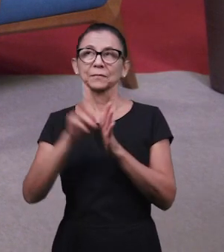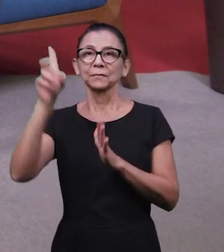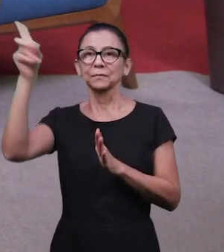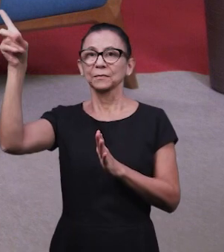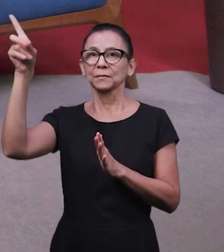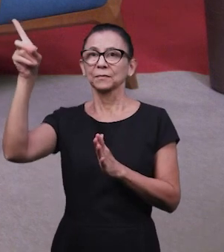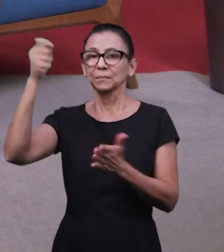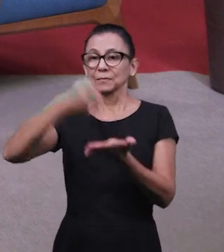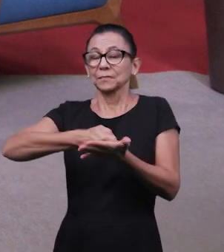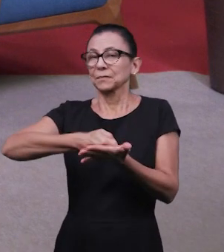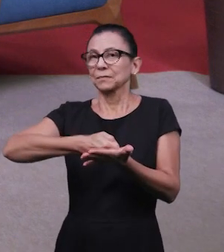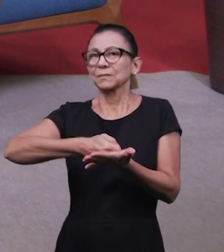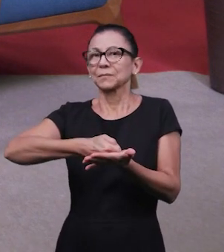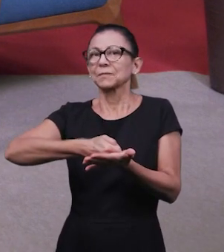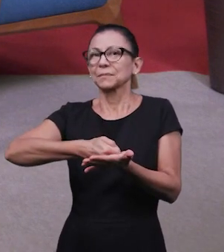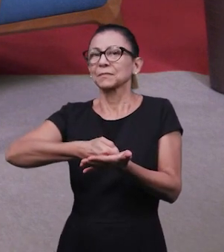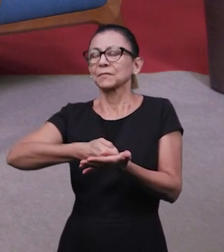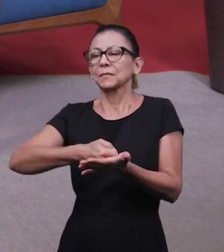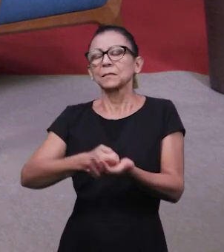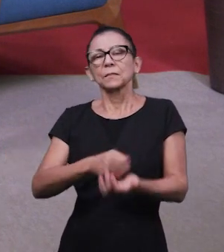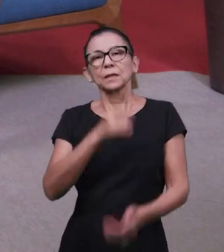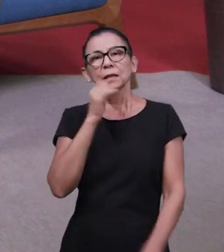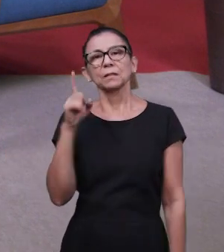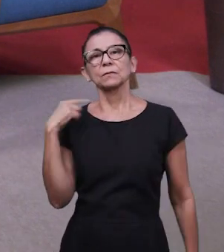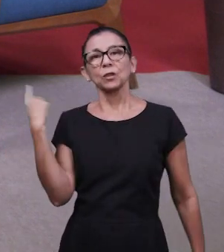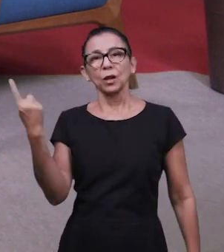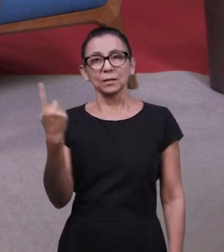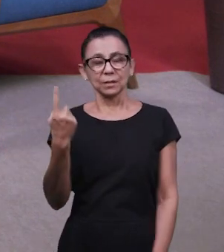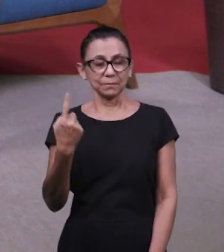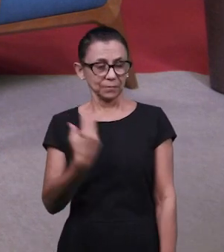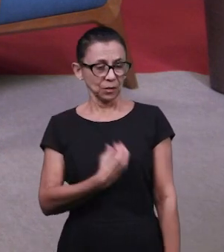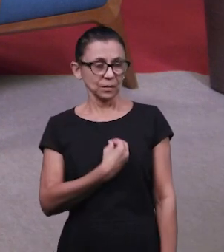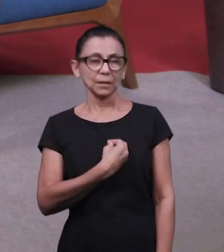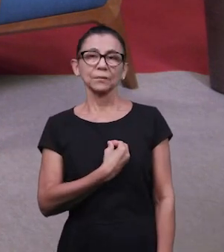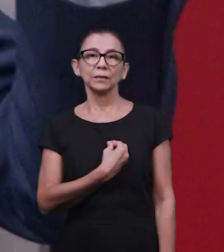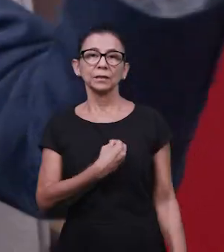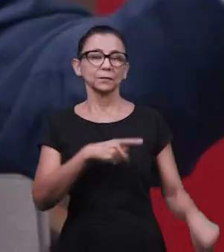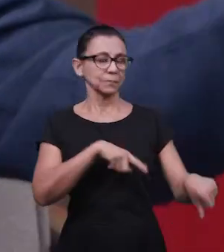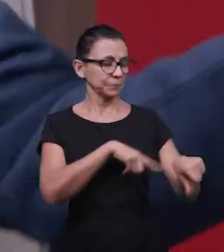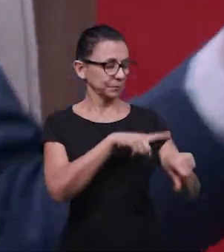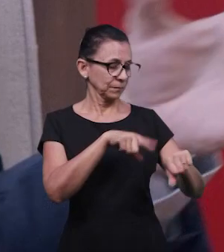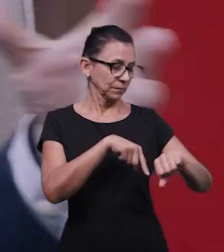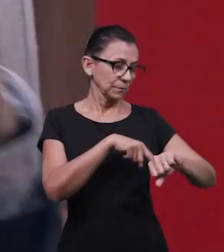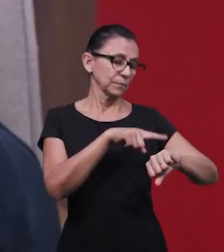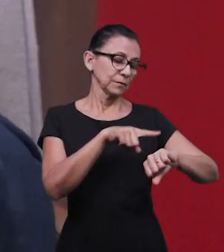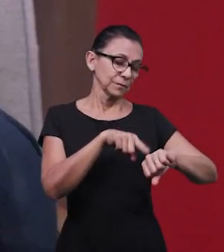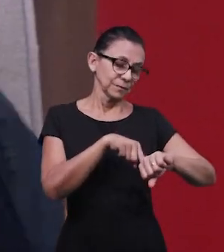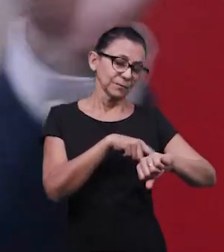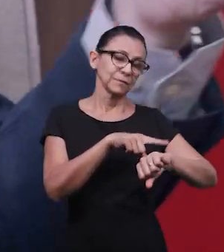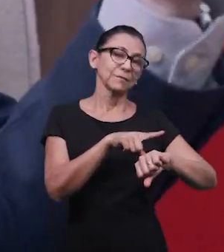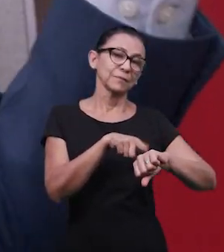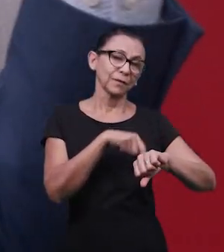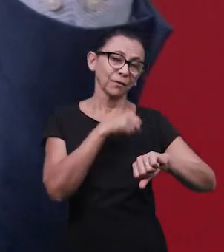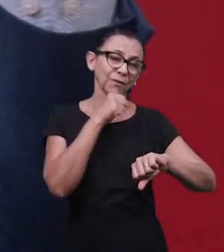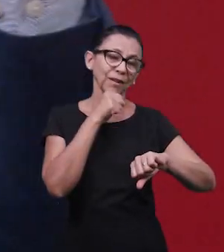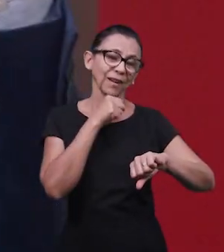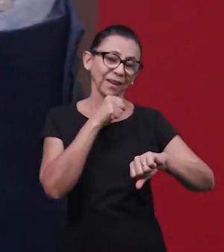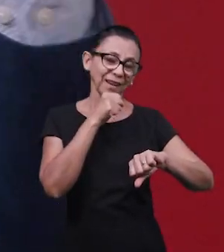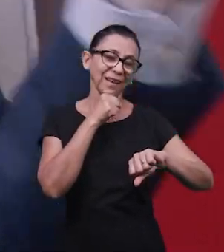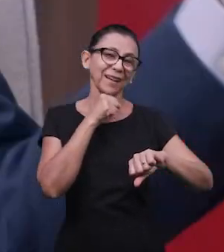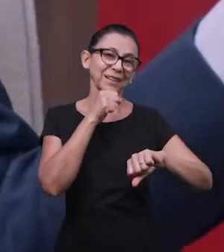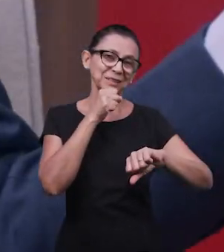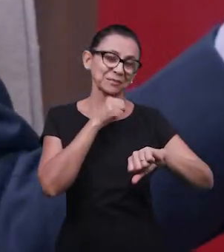mas as minhas palavras, diz o Senhor, não hão de passar. A palavra de Deus, ela é definitiva, não é